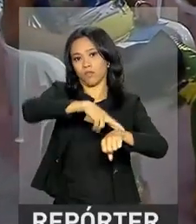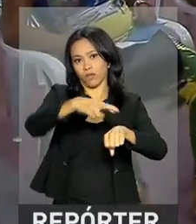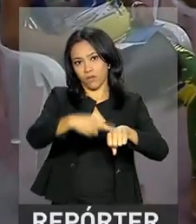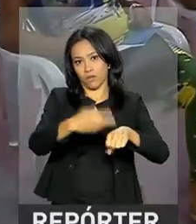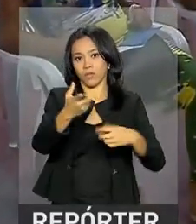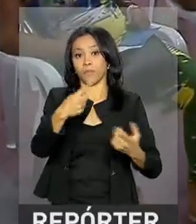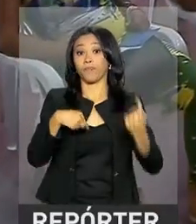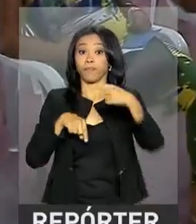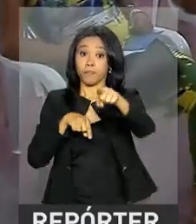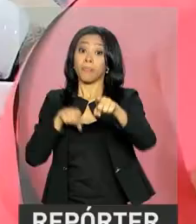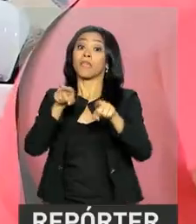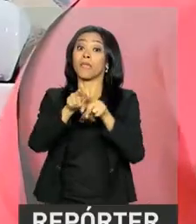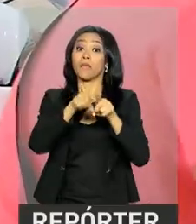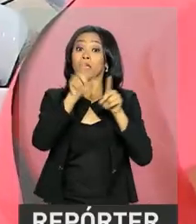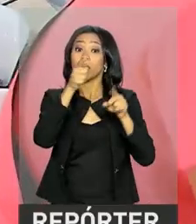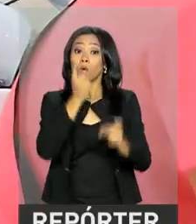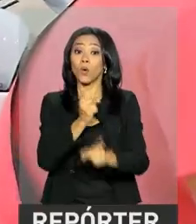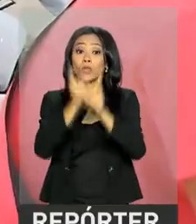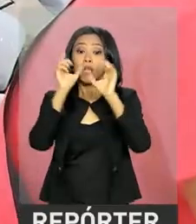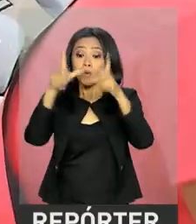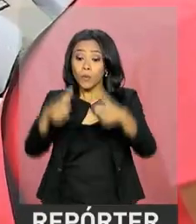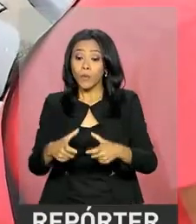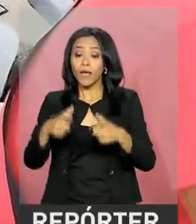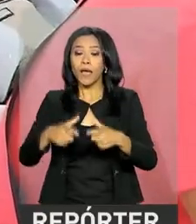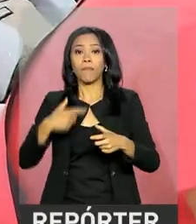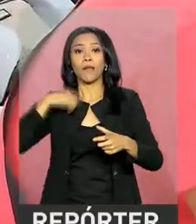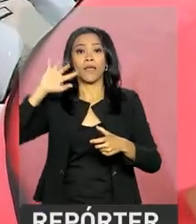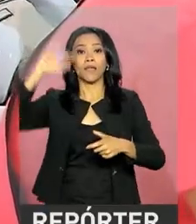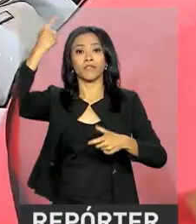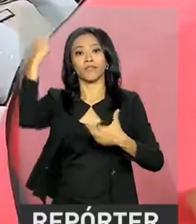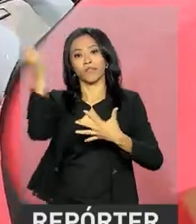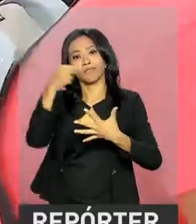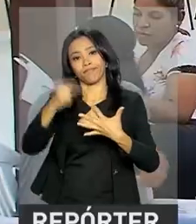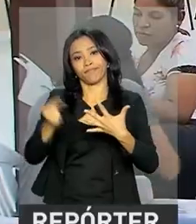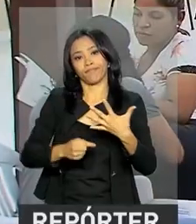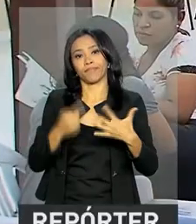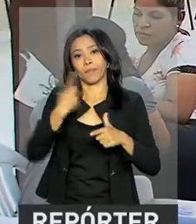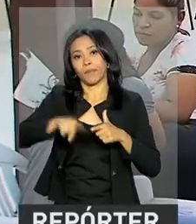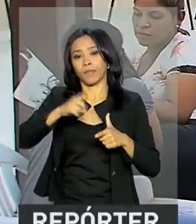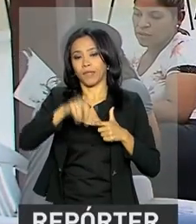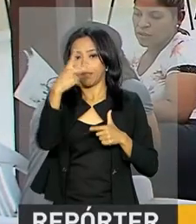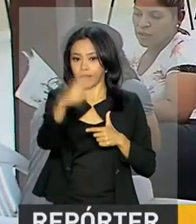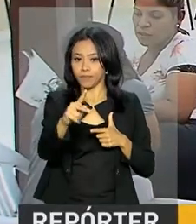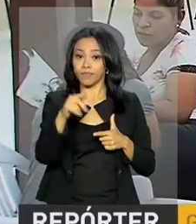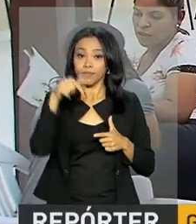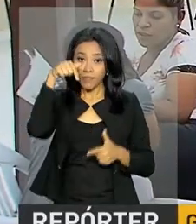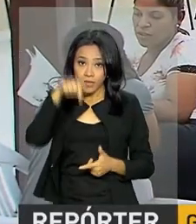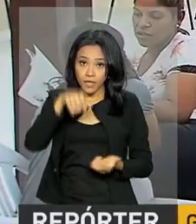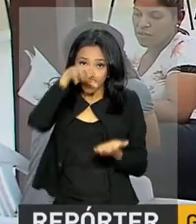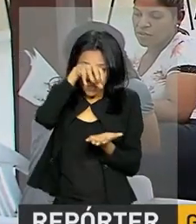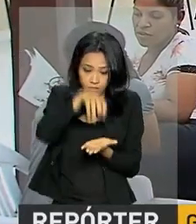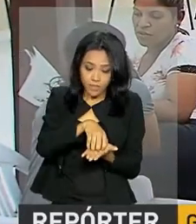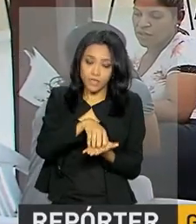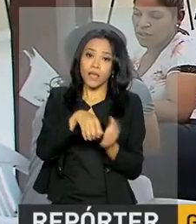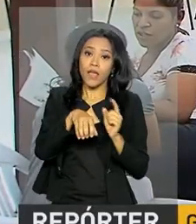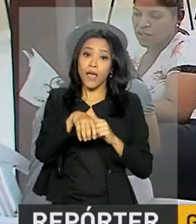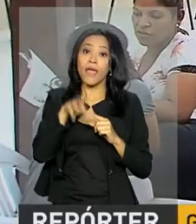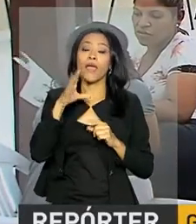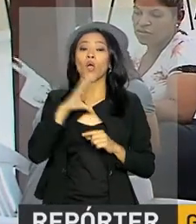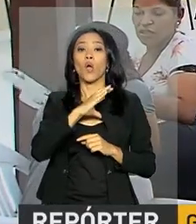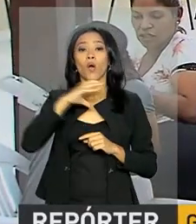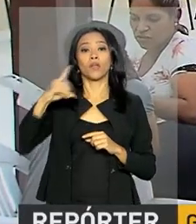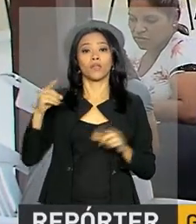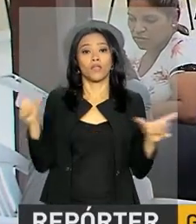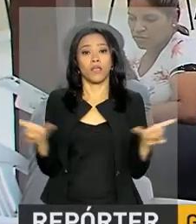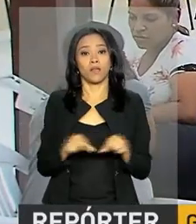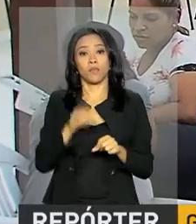também encontraram um centro para resolver diversos problemas burocráticos. O centro é coordenado pela Agência da ONU para